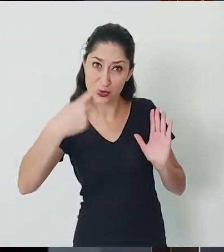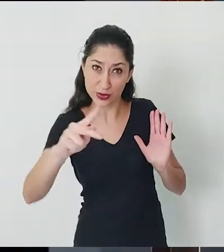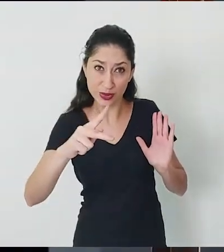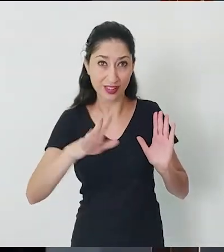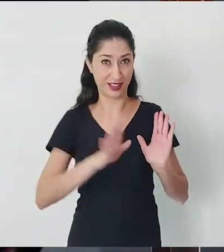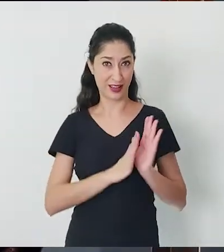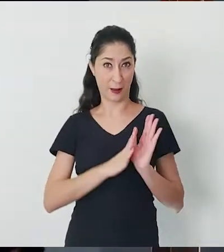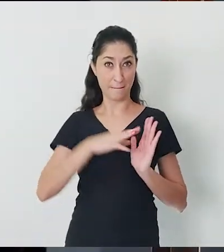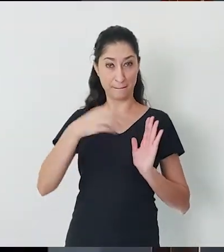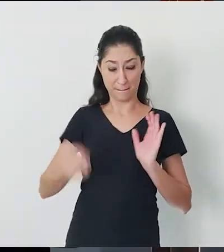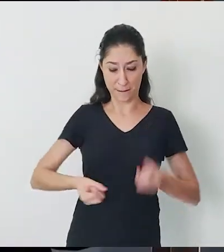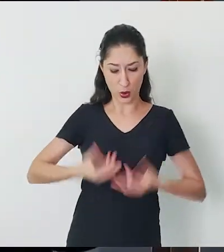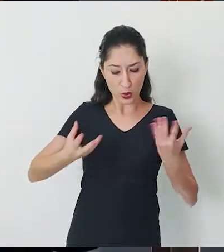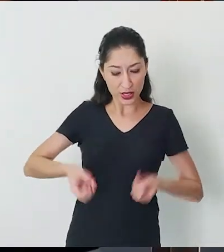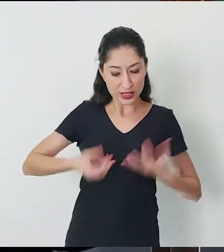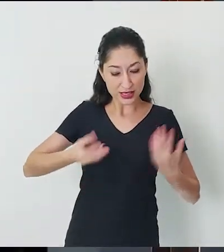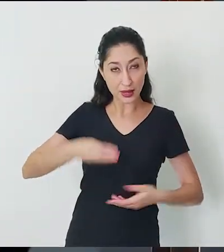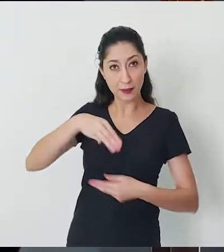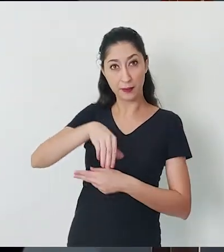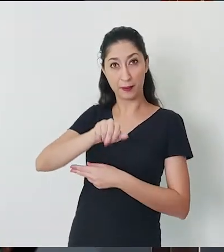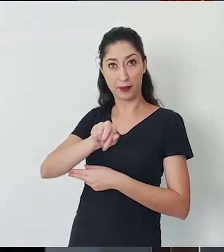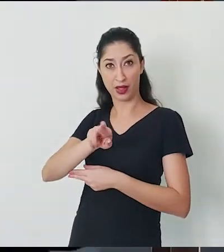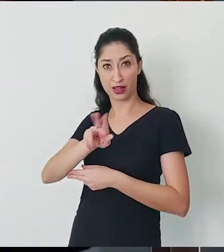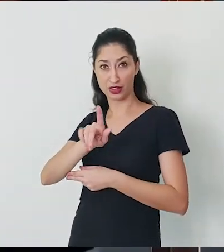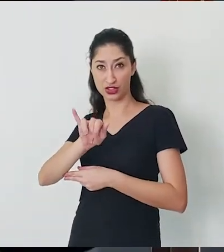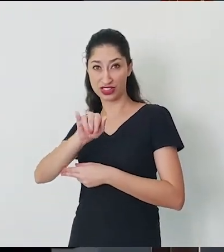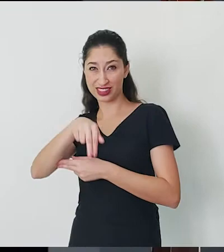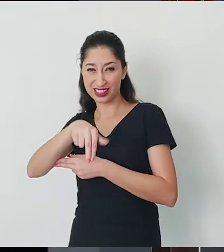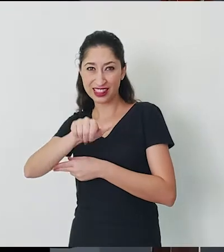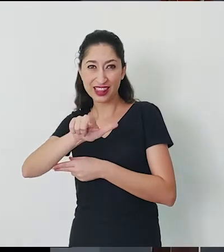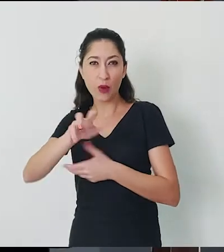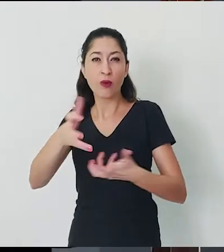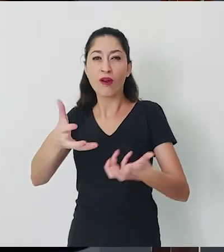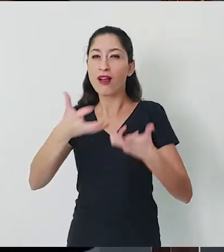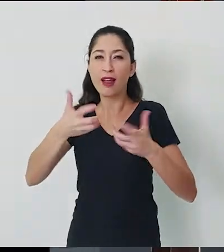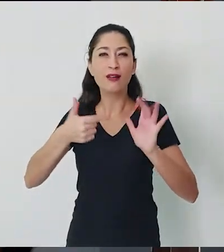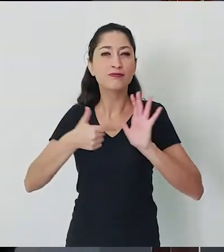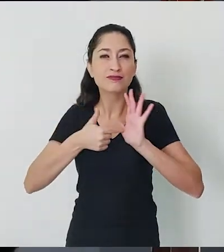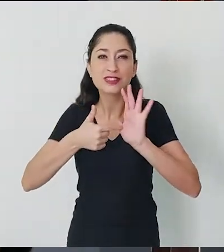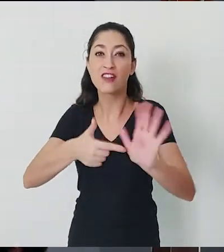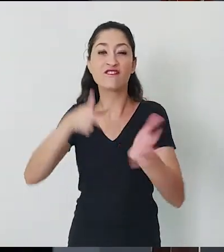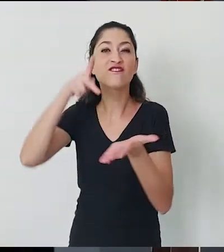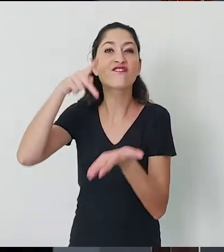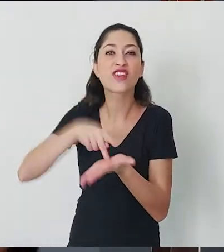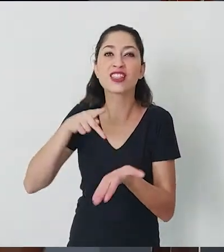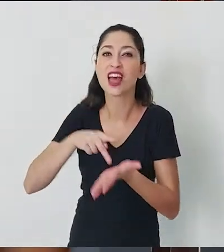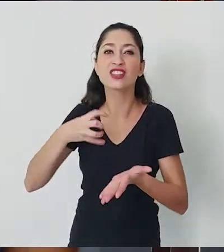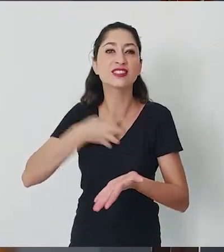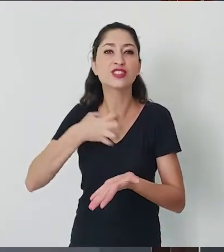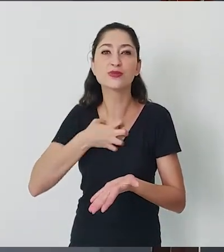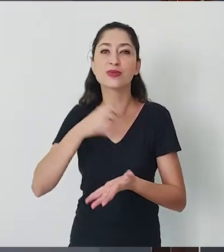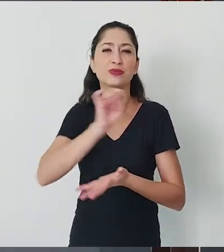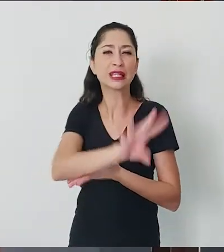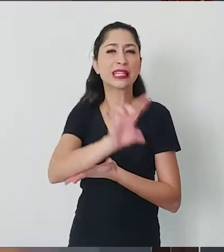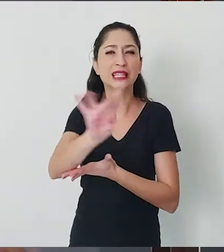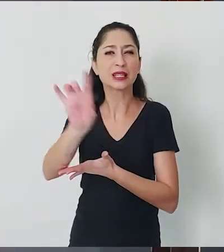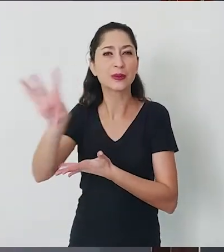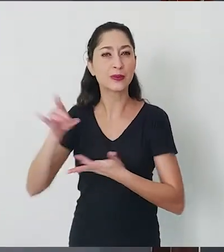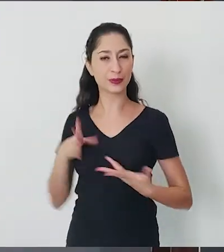poesia marginal, ela não é sobre protagonismo, ela é sobre verdade, ela é sobre referência. Então bora